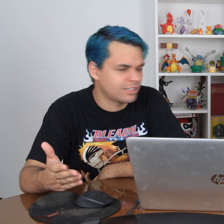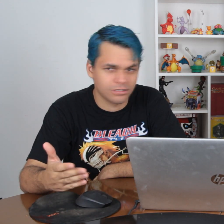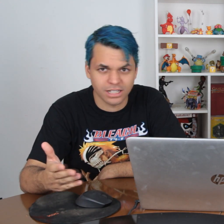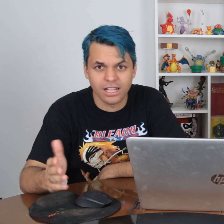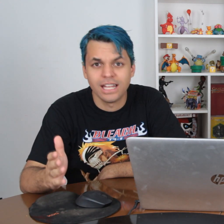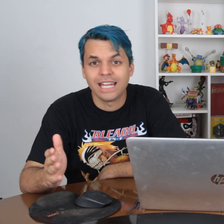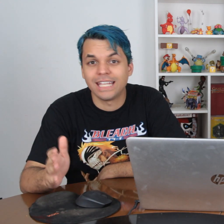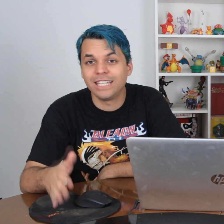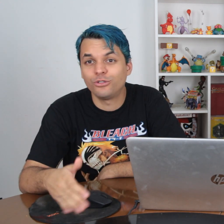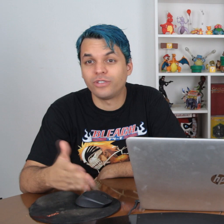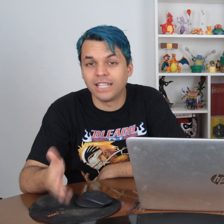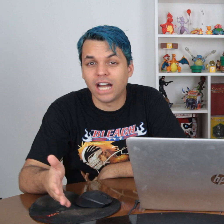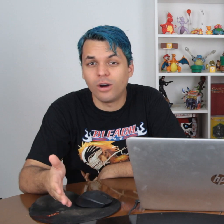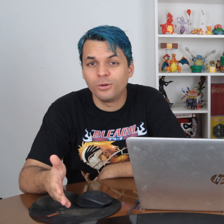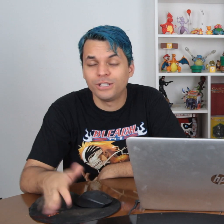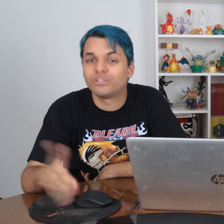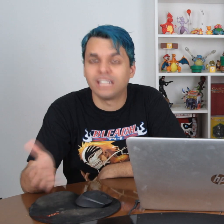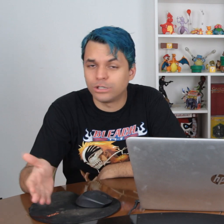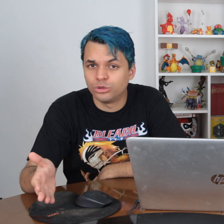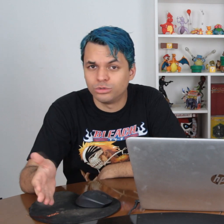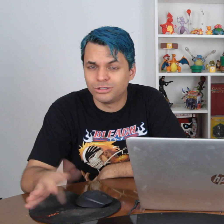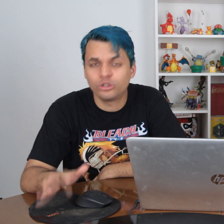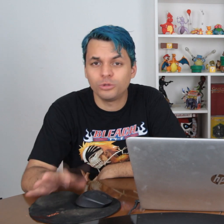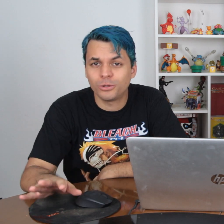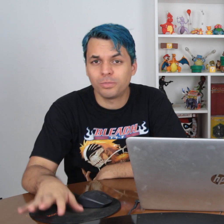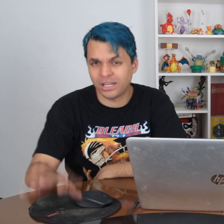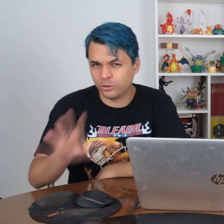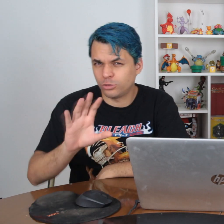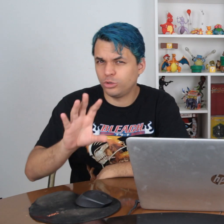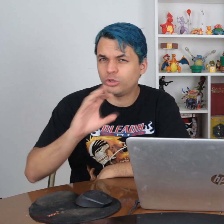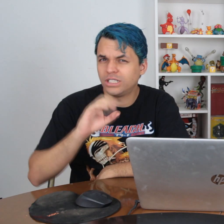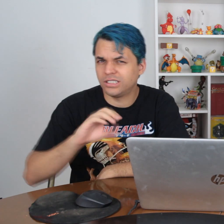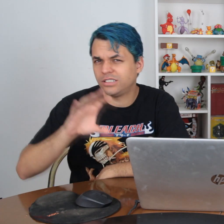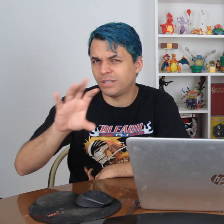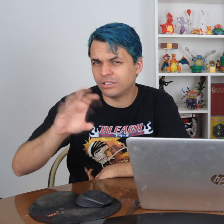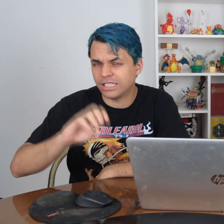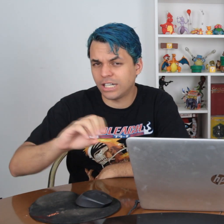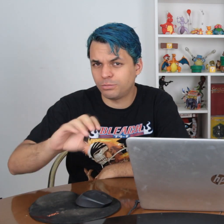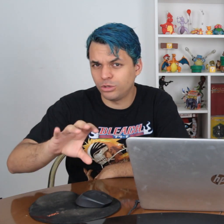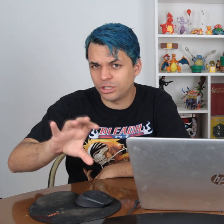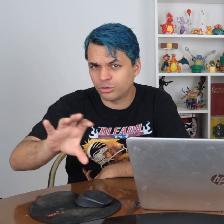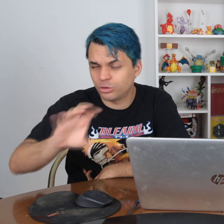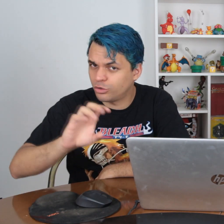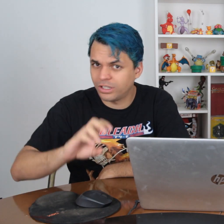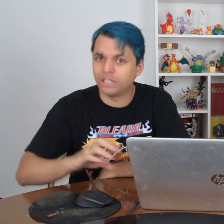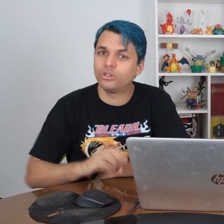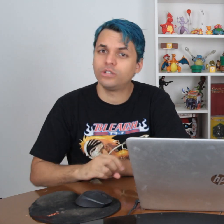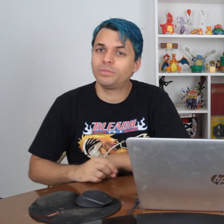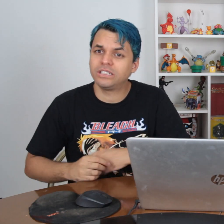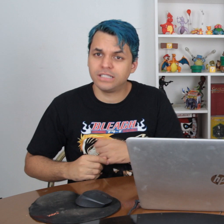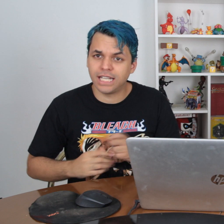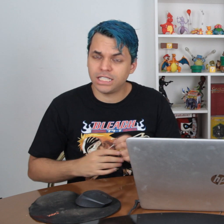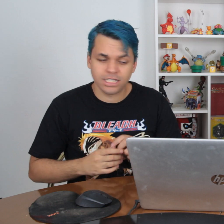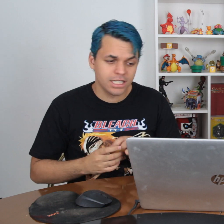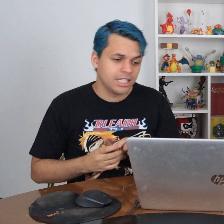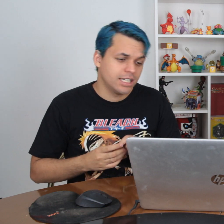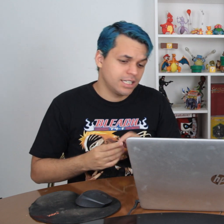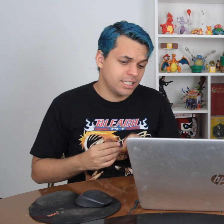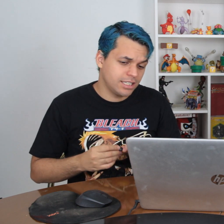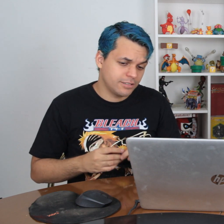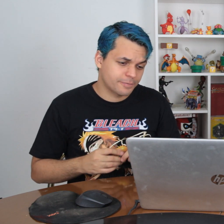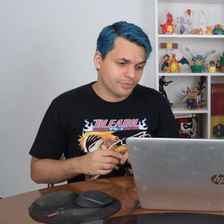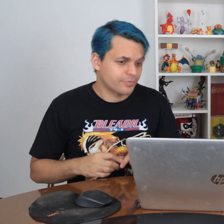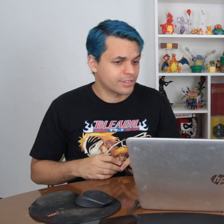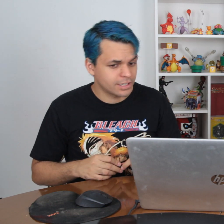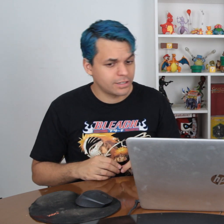Estadual. E o federal e o senador. Não estou muito preocupado, estou muito olhando assim mais o cenário político do governador e do presidente. Presidência,